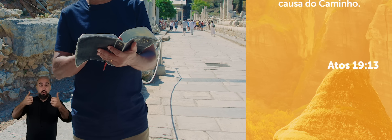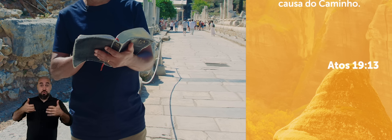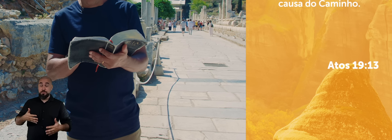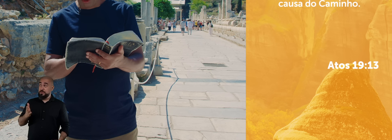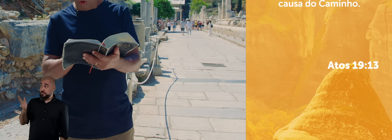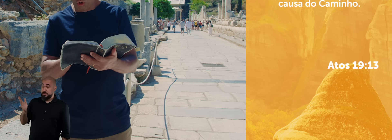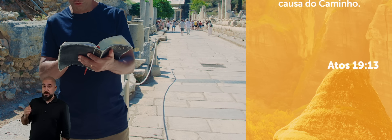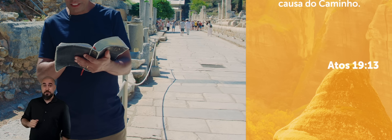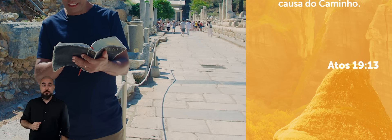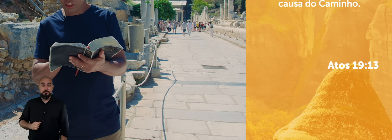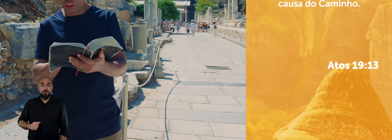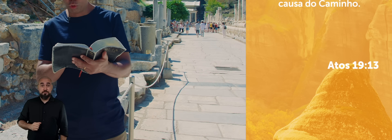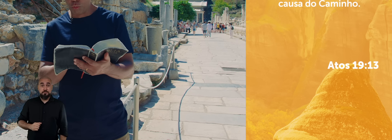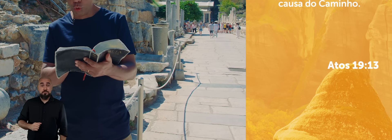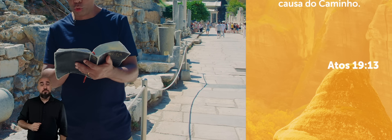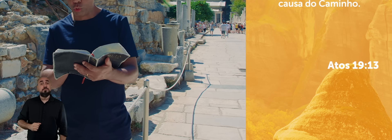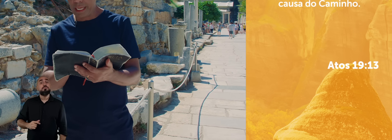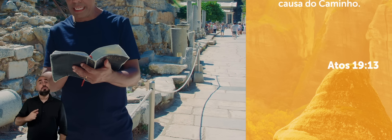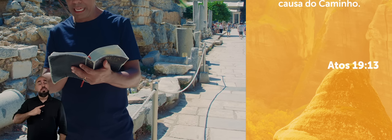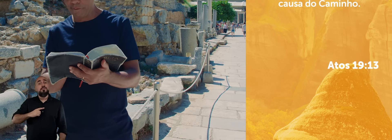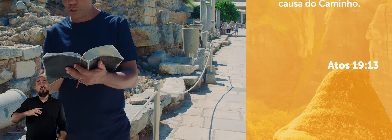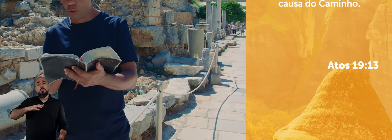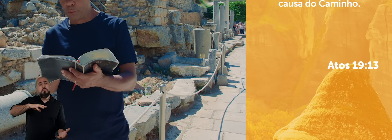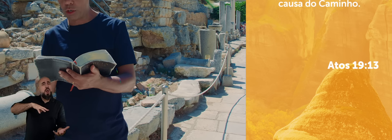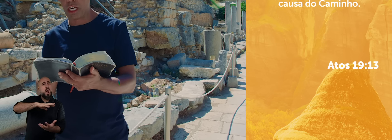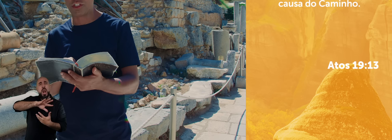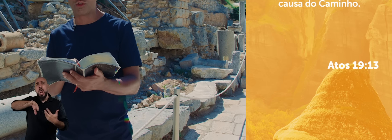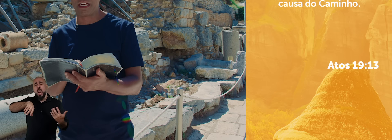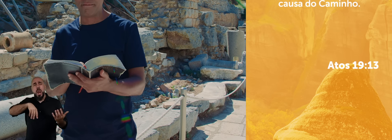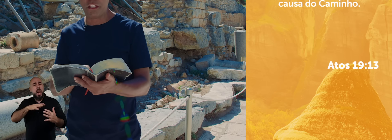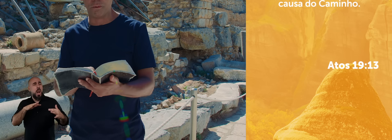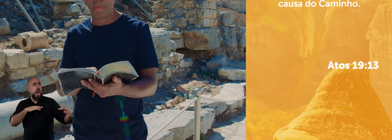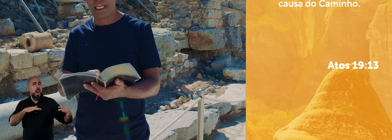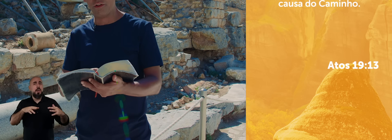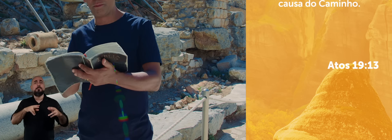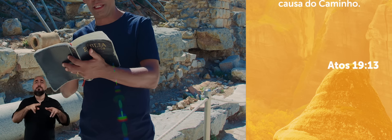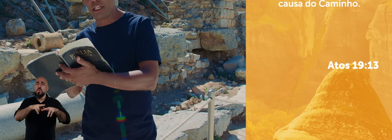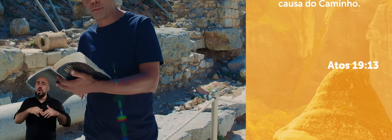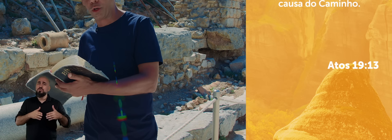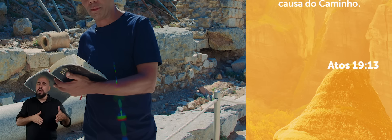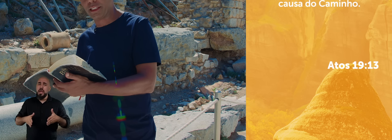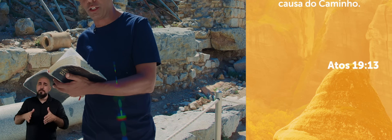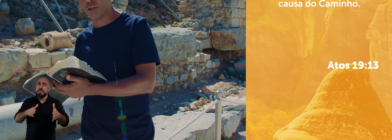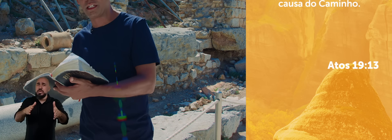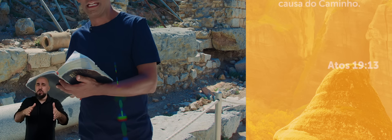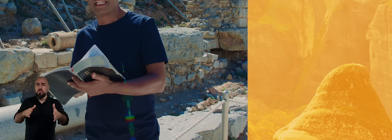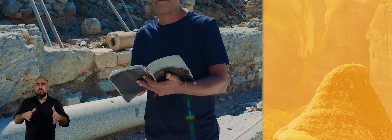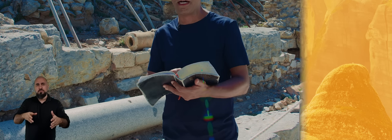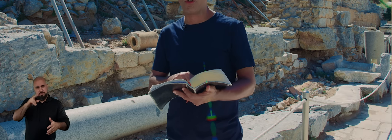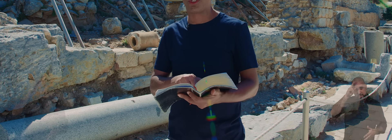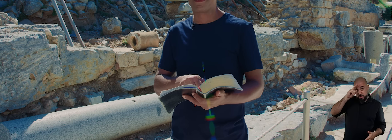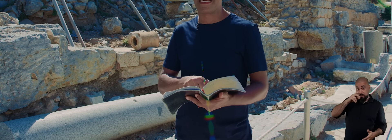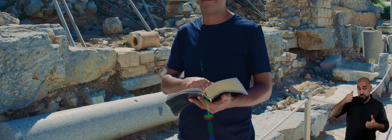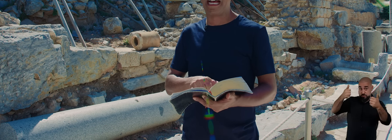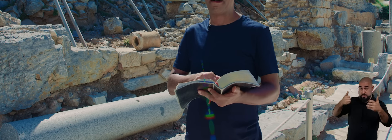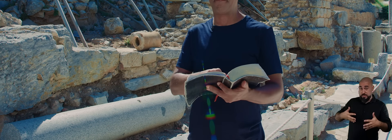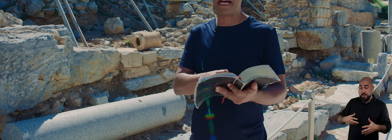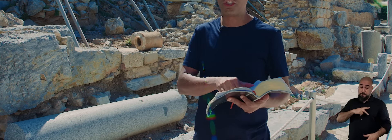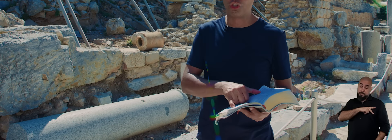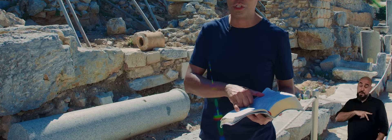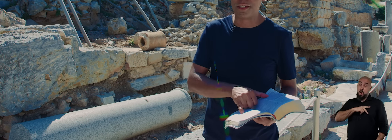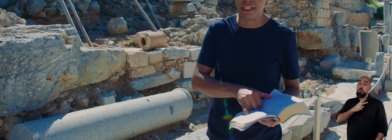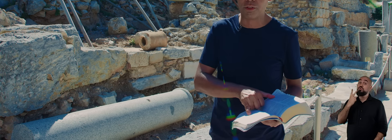esse tempo, houve grande tumulto em Éfeso por causa do caminho. Eu expliquei no programa anterior que Paulo já estava